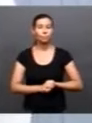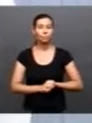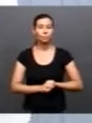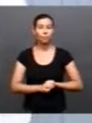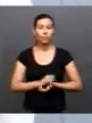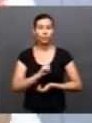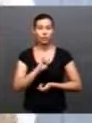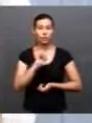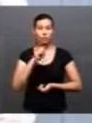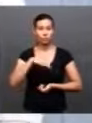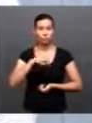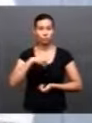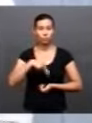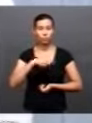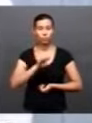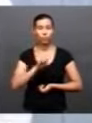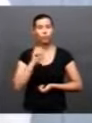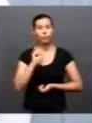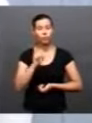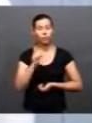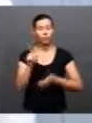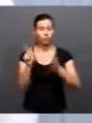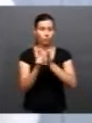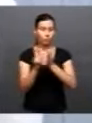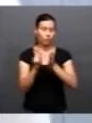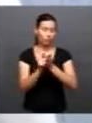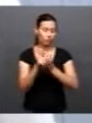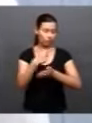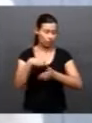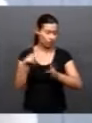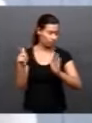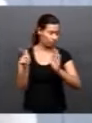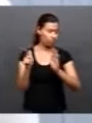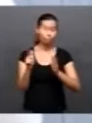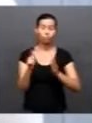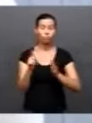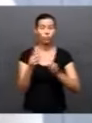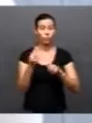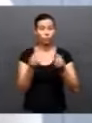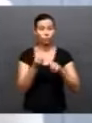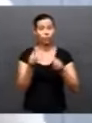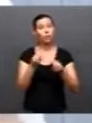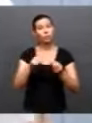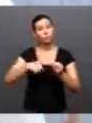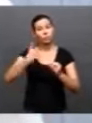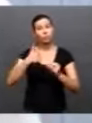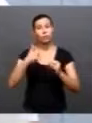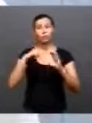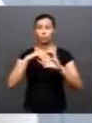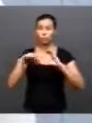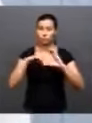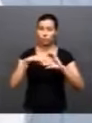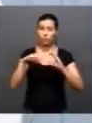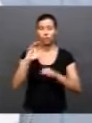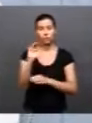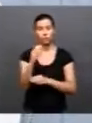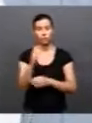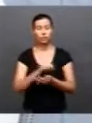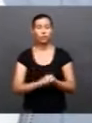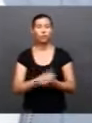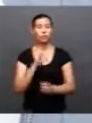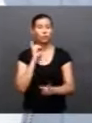questão aí dos jornalistas, né? Uhum. O nosso papel. Hoje, nesse evento, primeiro Comunica Ciência, o encontro mineiro entre